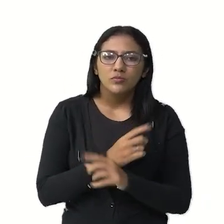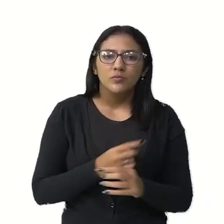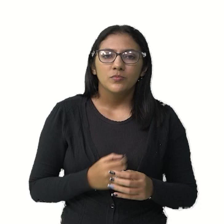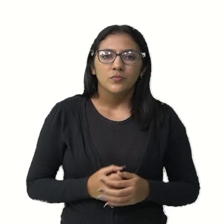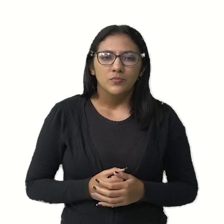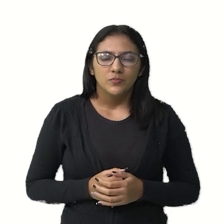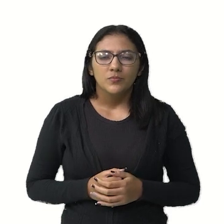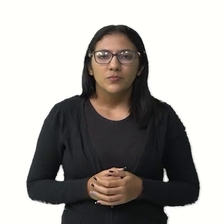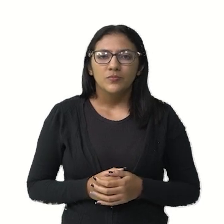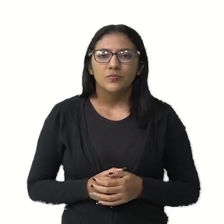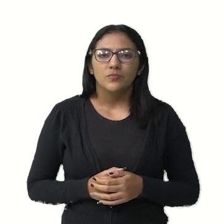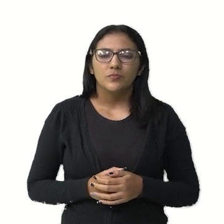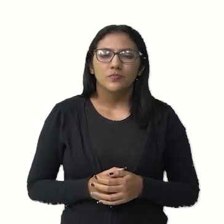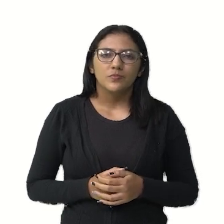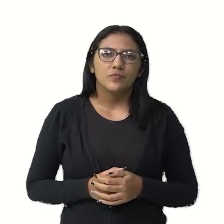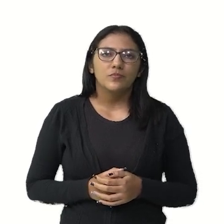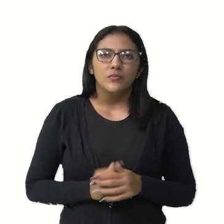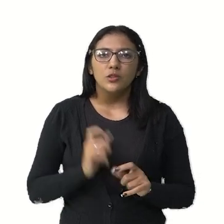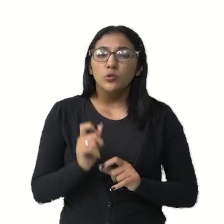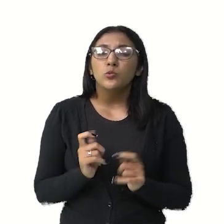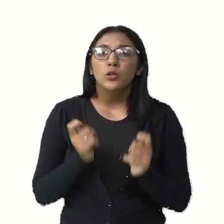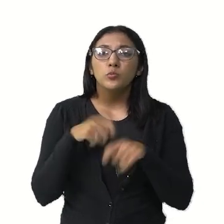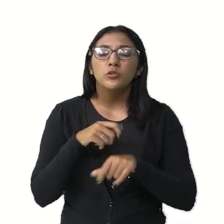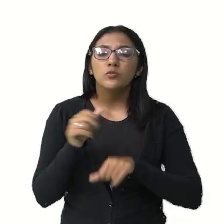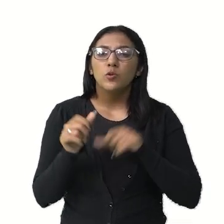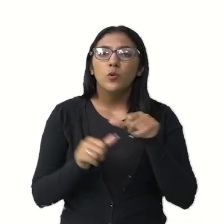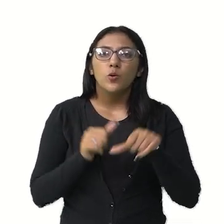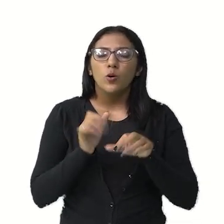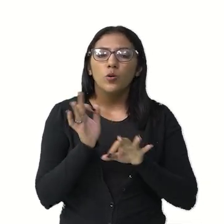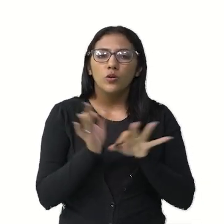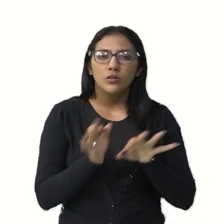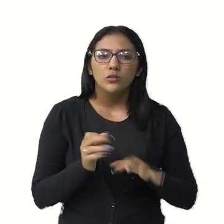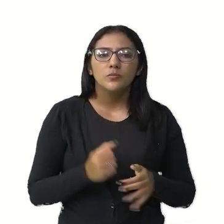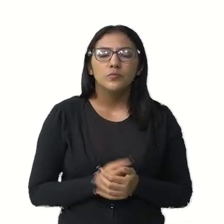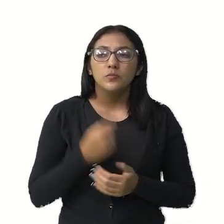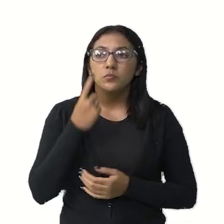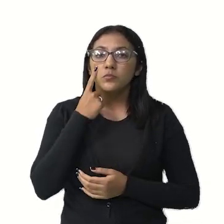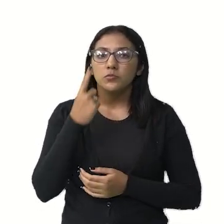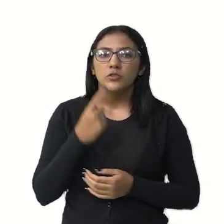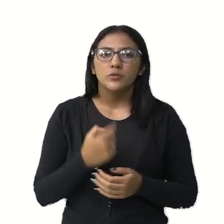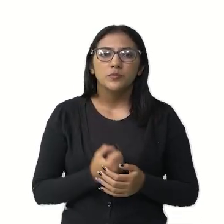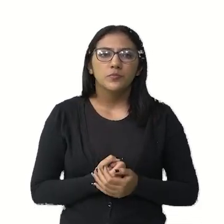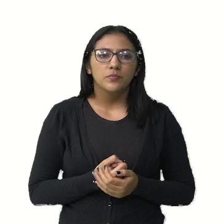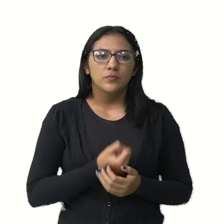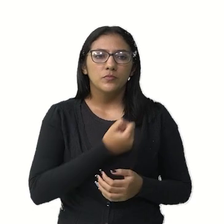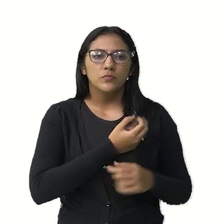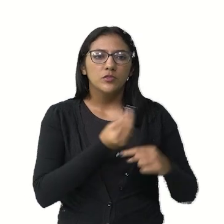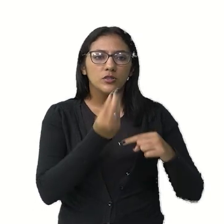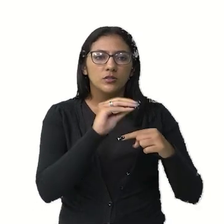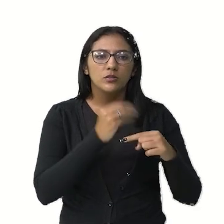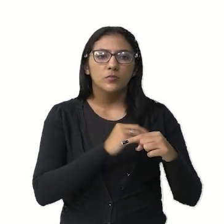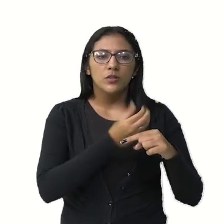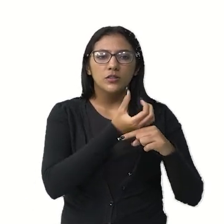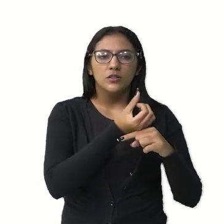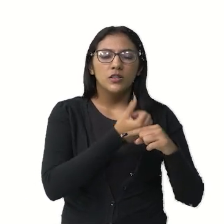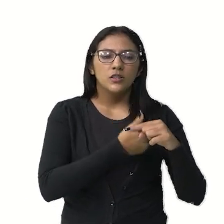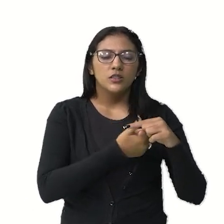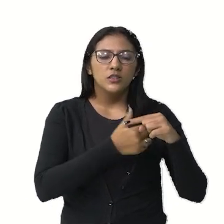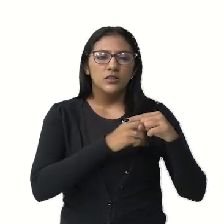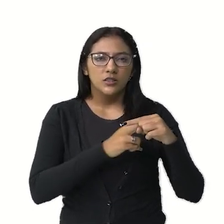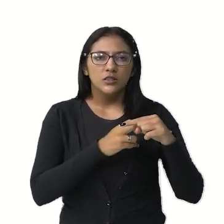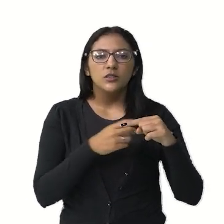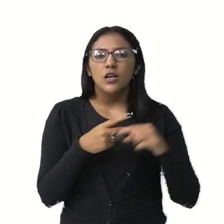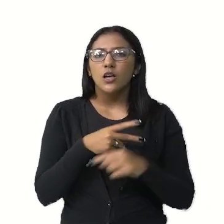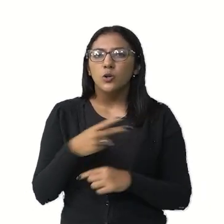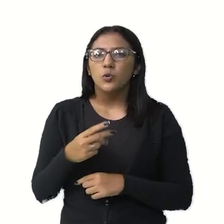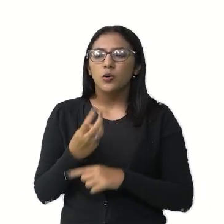proporcionais, tá? Então o que a gente vai fazer? A gente vai colocar aqui 6 sobre 15 igual